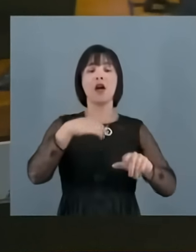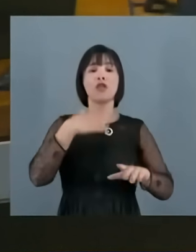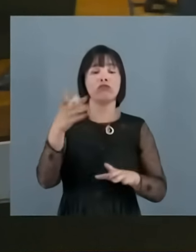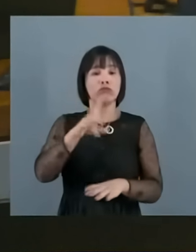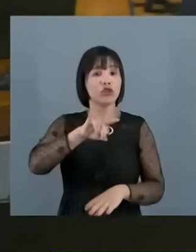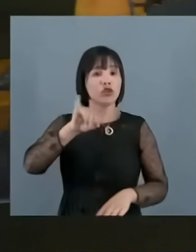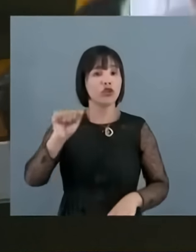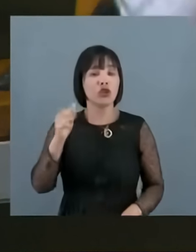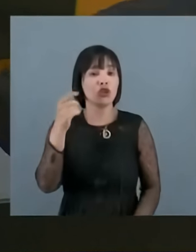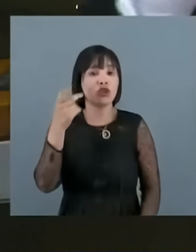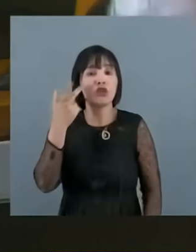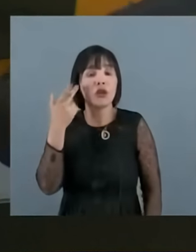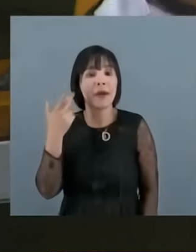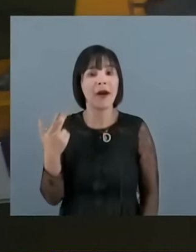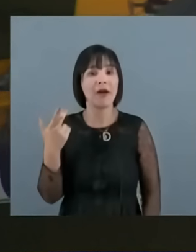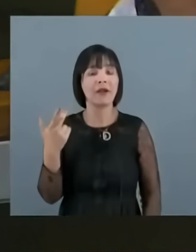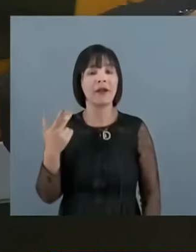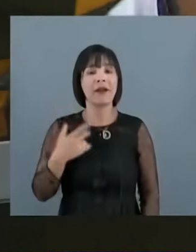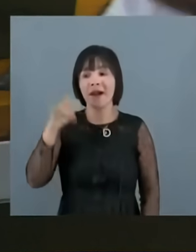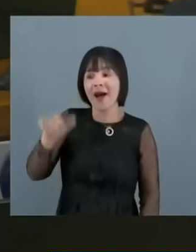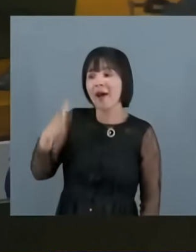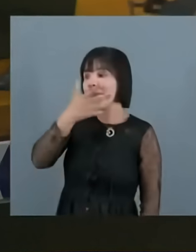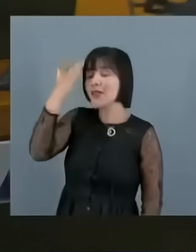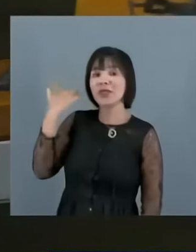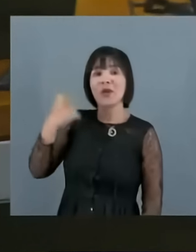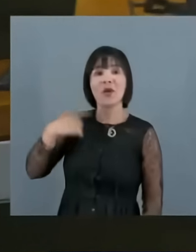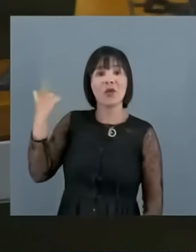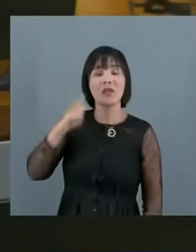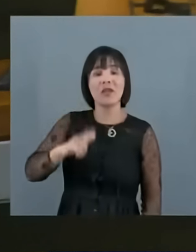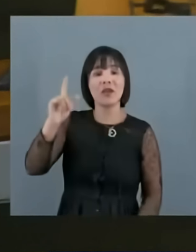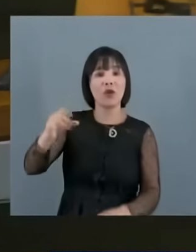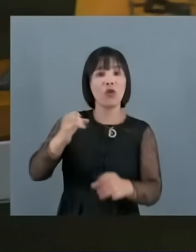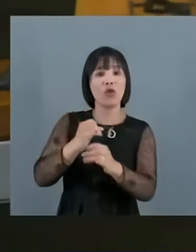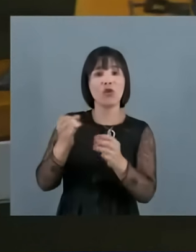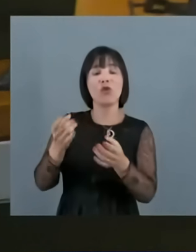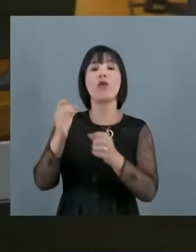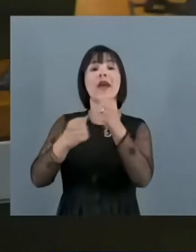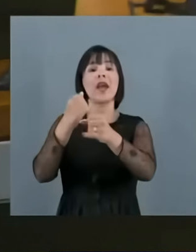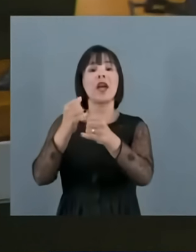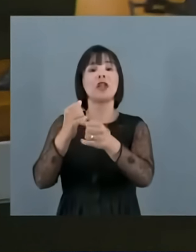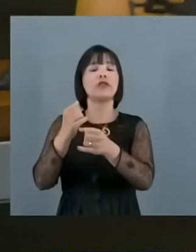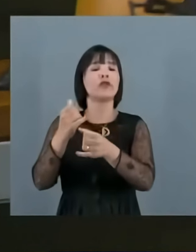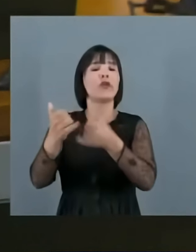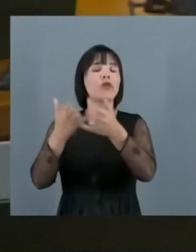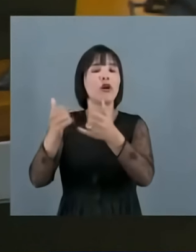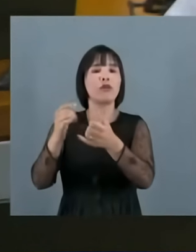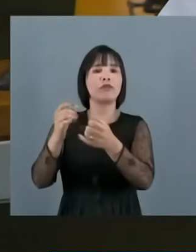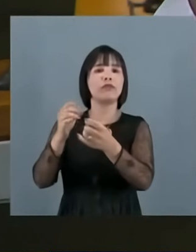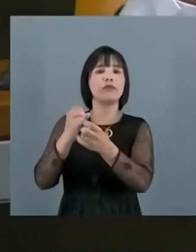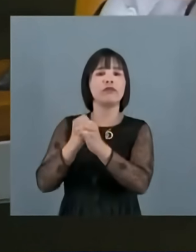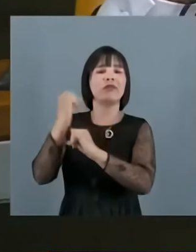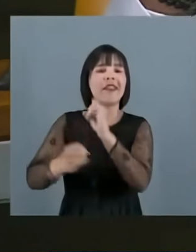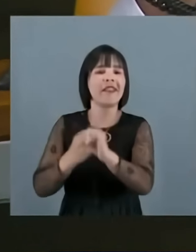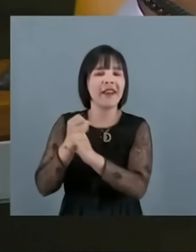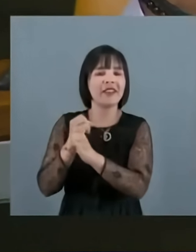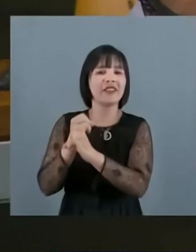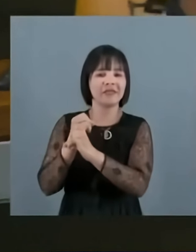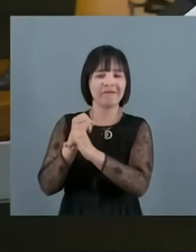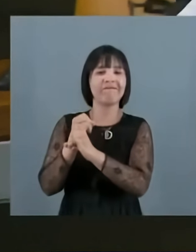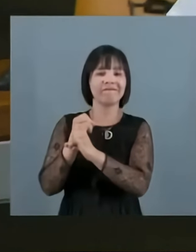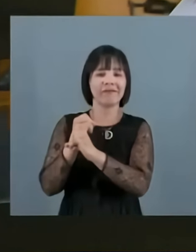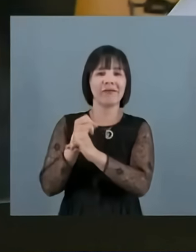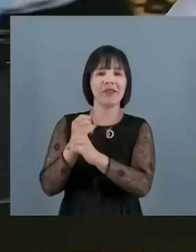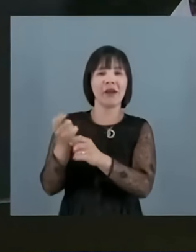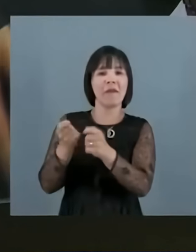a maior beneficiária dessa peste da jogatina. E ela simplesmente